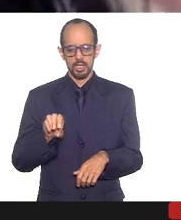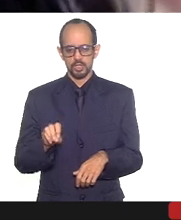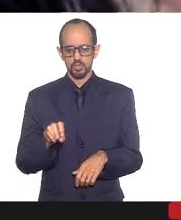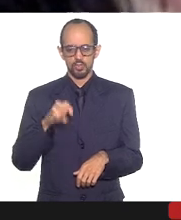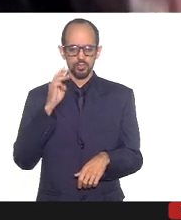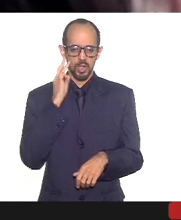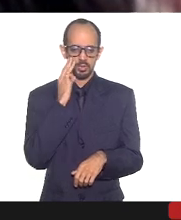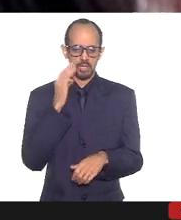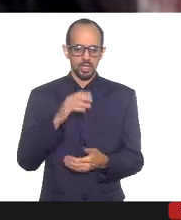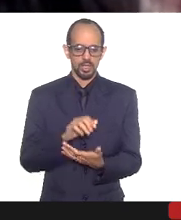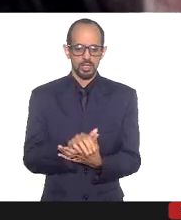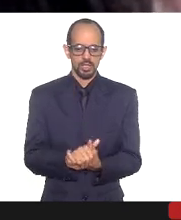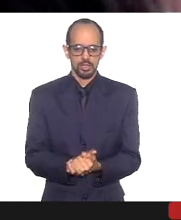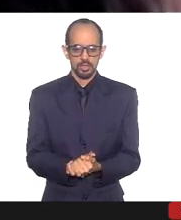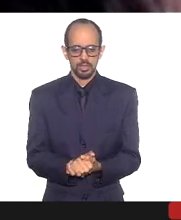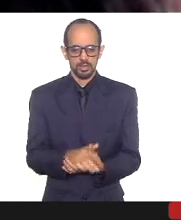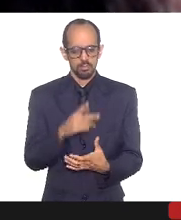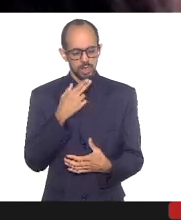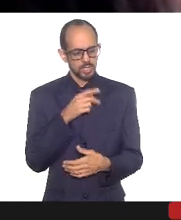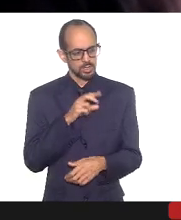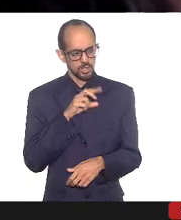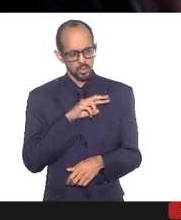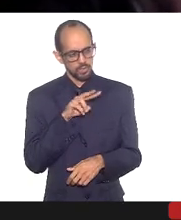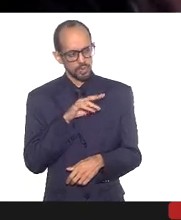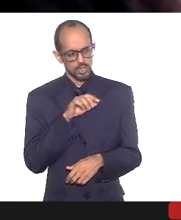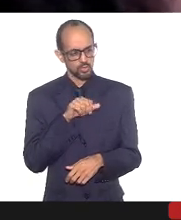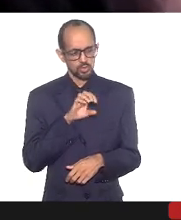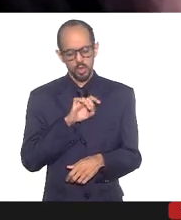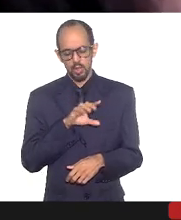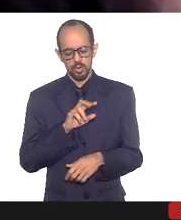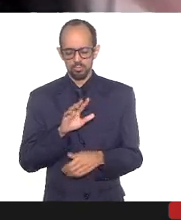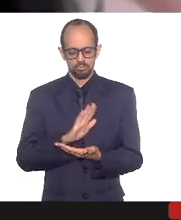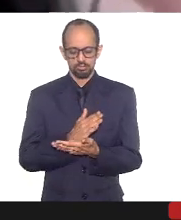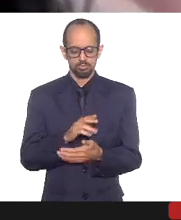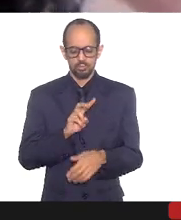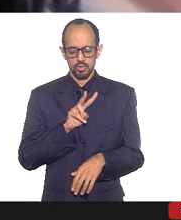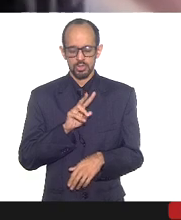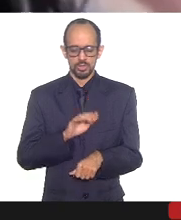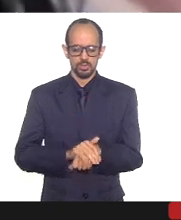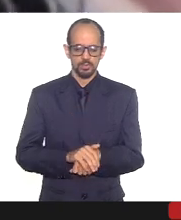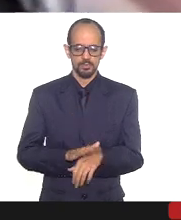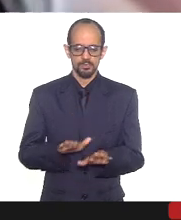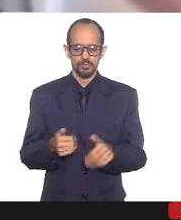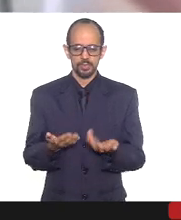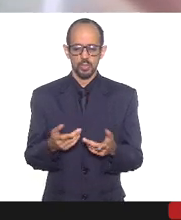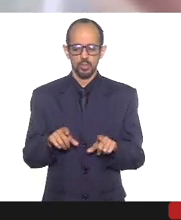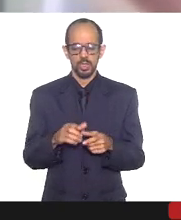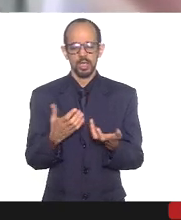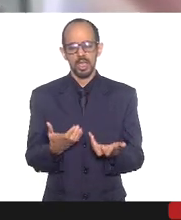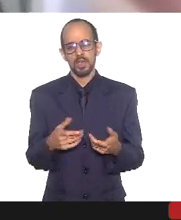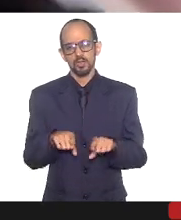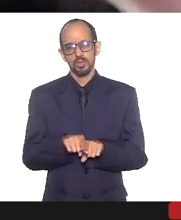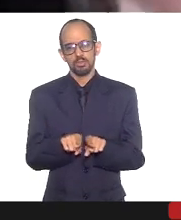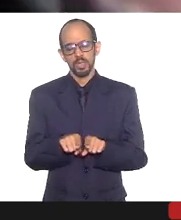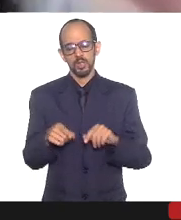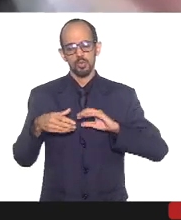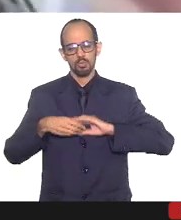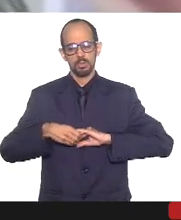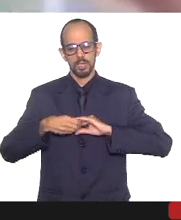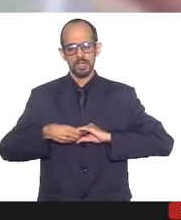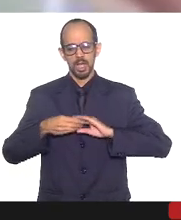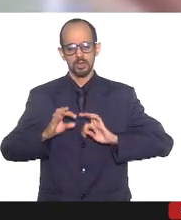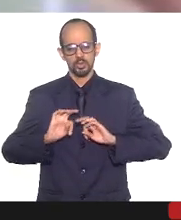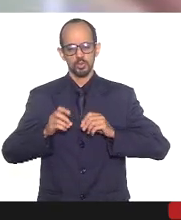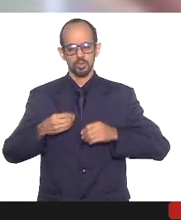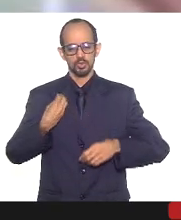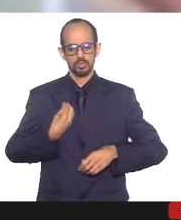Valdec, parece que eu só estou vendo por enquanto os dois, né? Senhor presidente, também gostaria de cumprimentar todos os participantes e